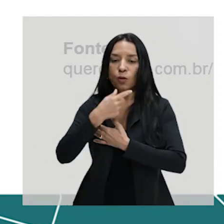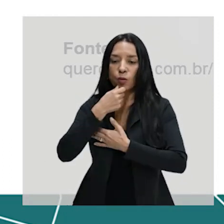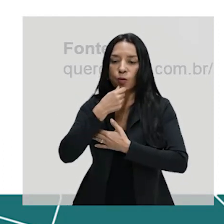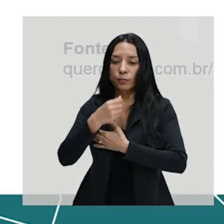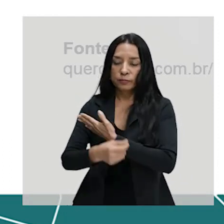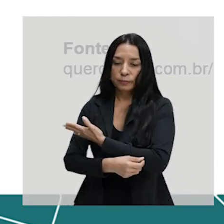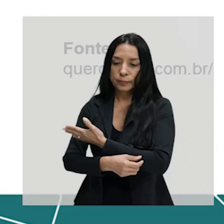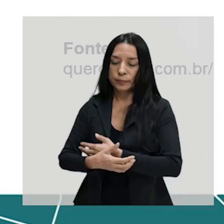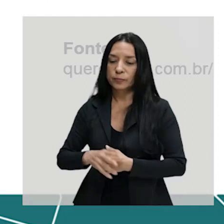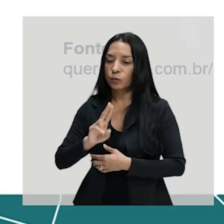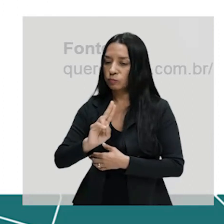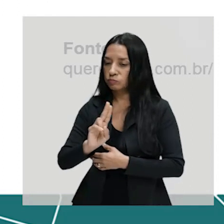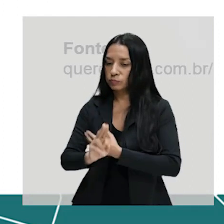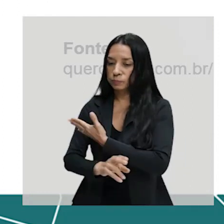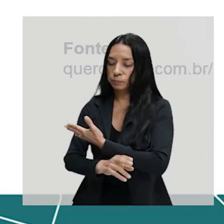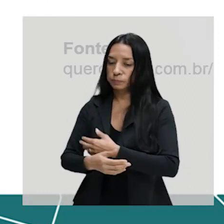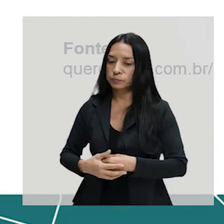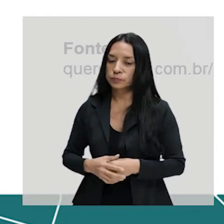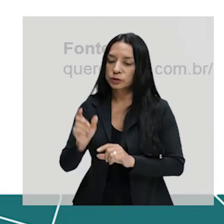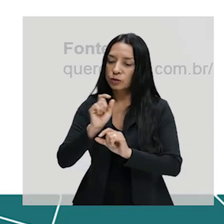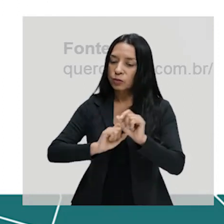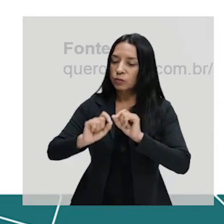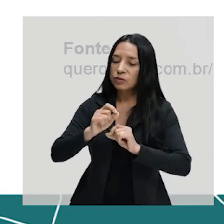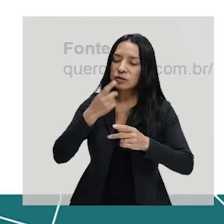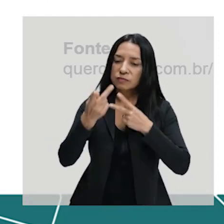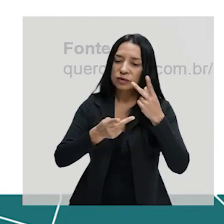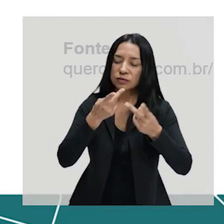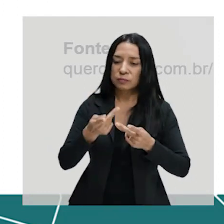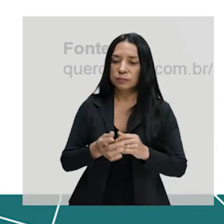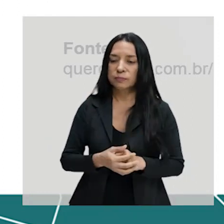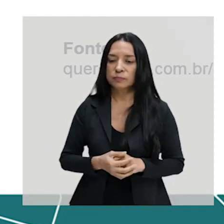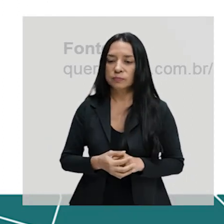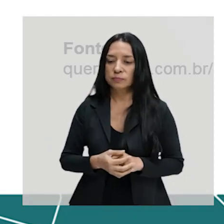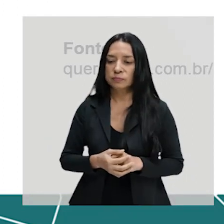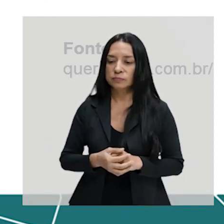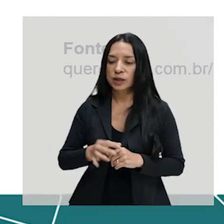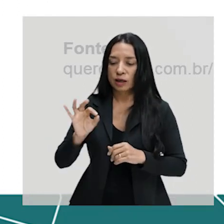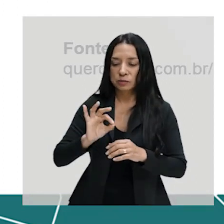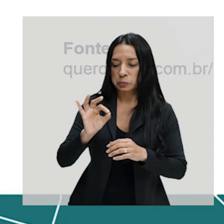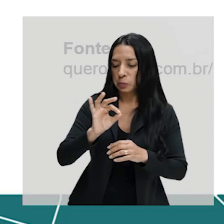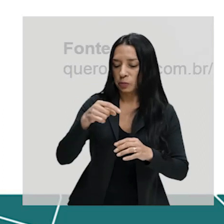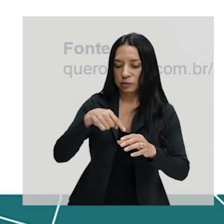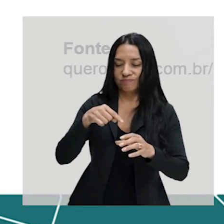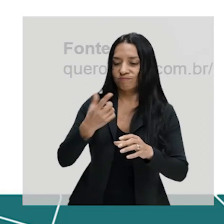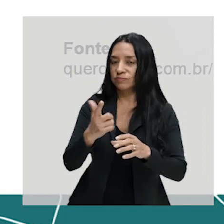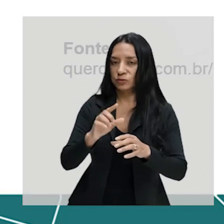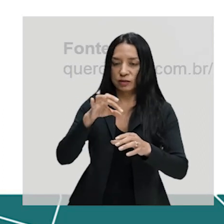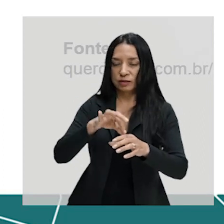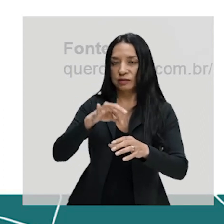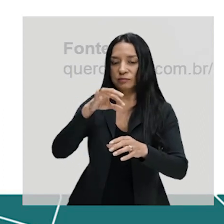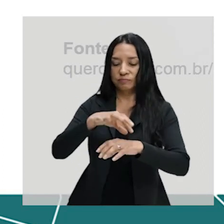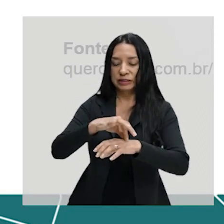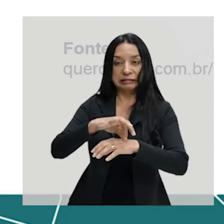Antônio Ivan linuki então o que que os caras falaram ora as moscas não apareceram naquele pedaço de carne